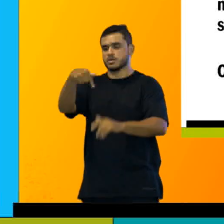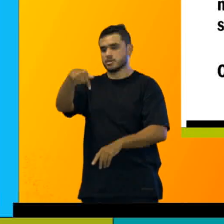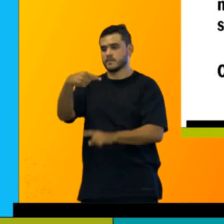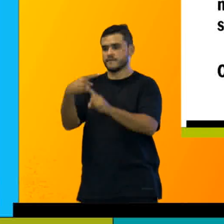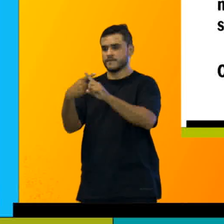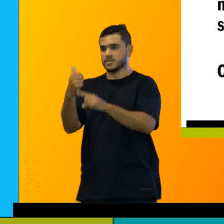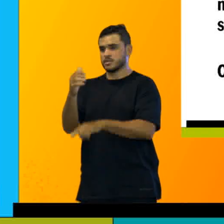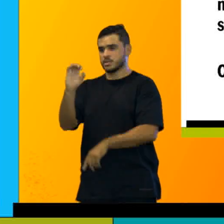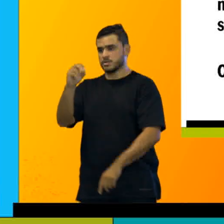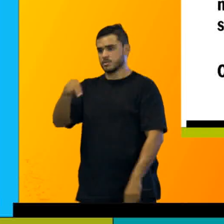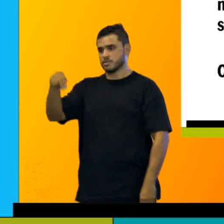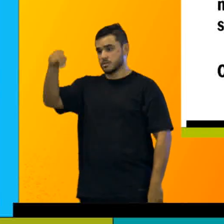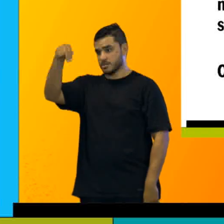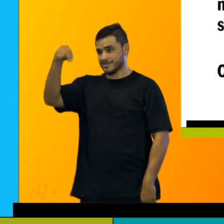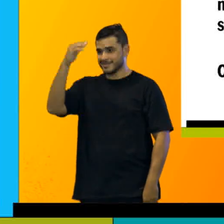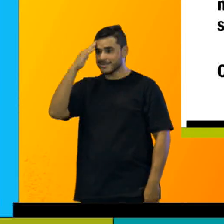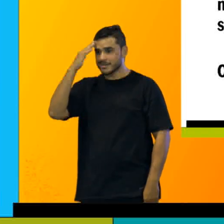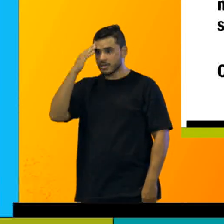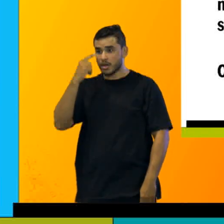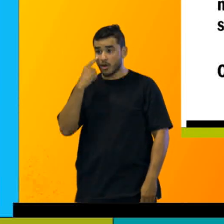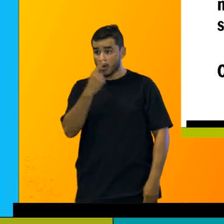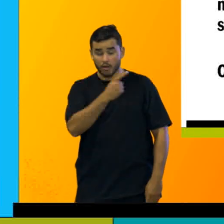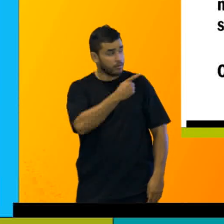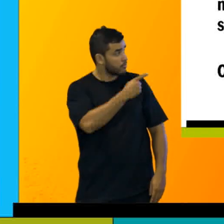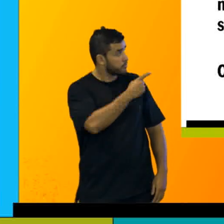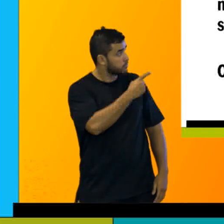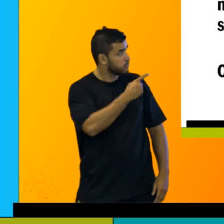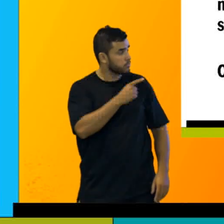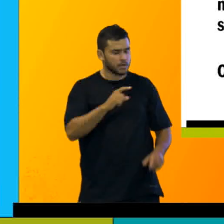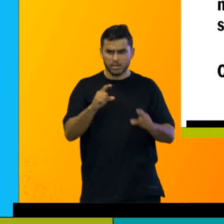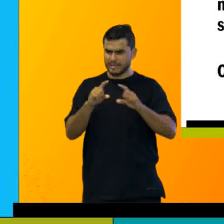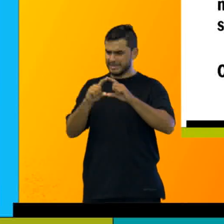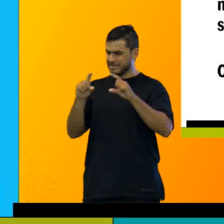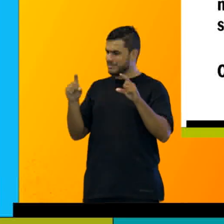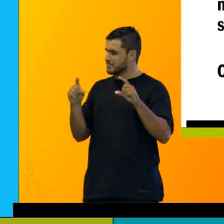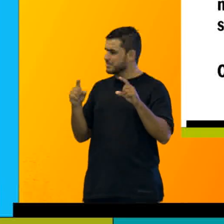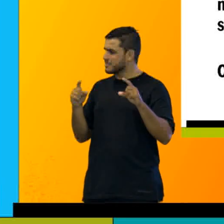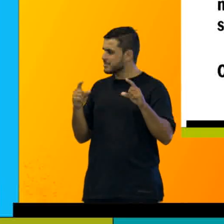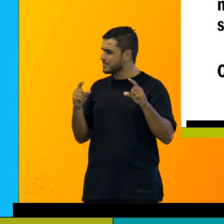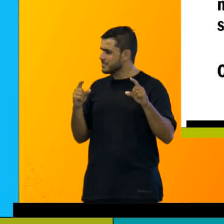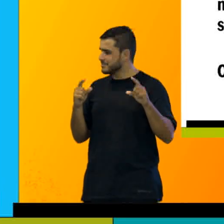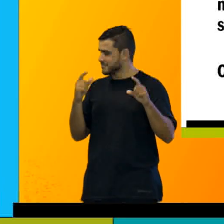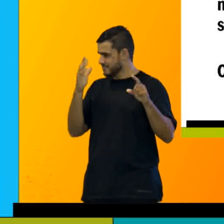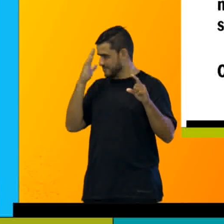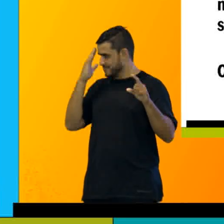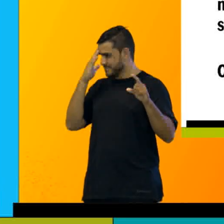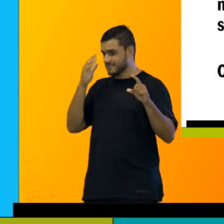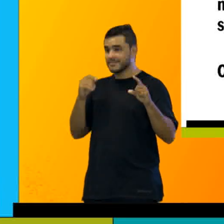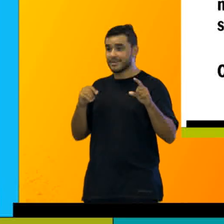10 elevado a N. Aí o aluno fica doido, vale a minha nossa, quanta fórmula. Pessoal, essa fórmula